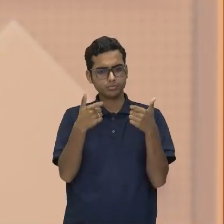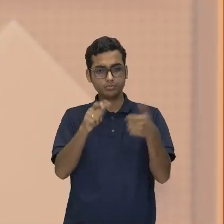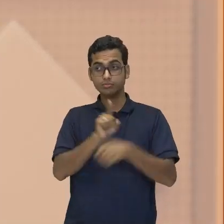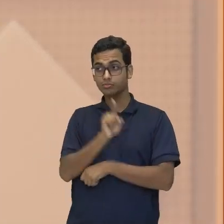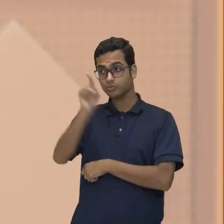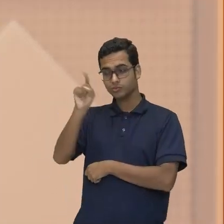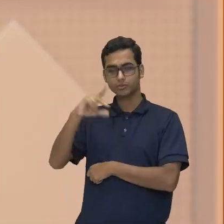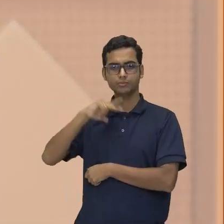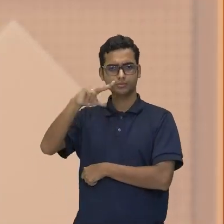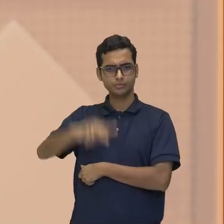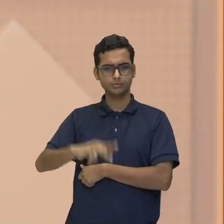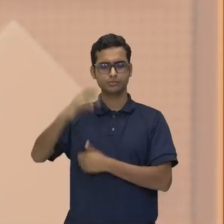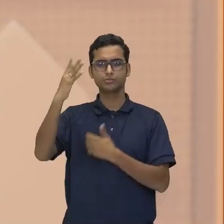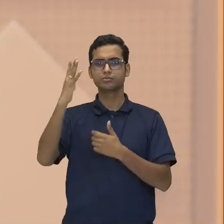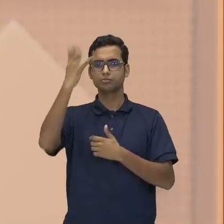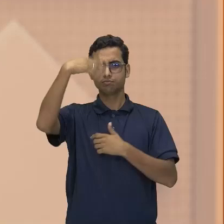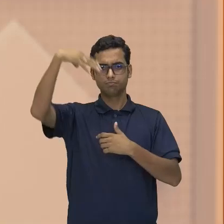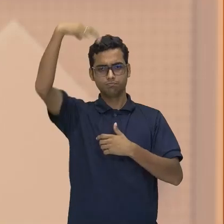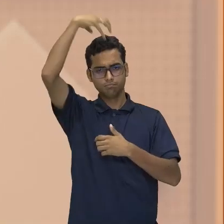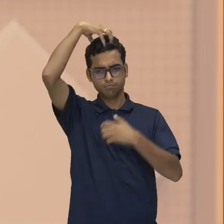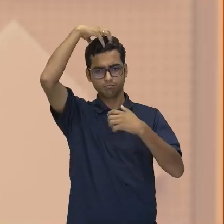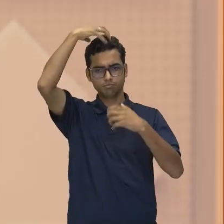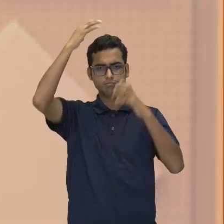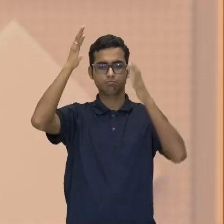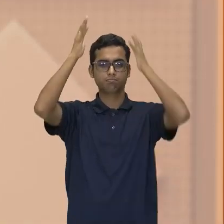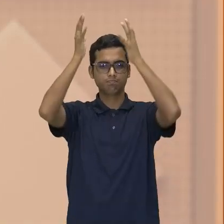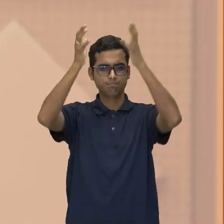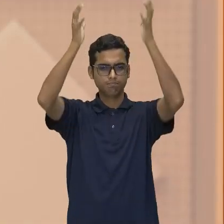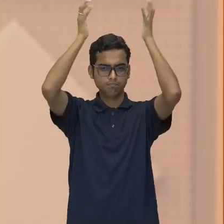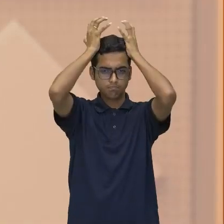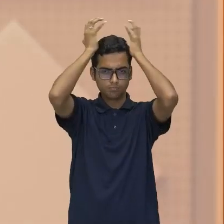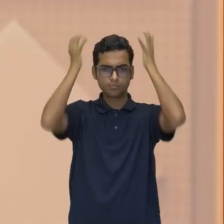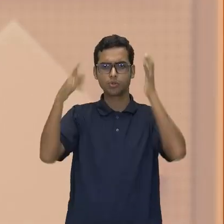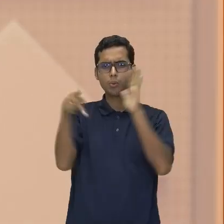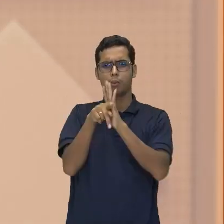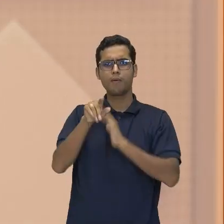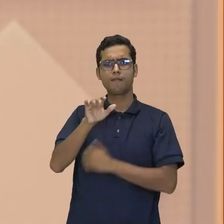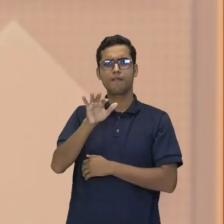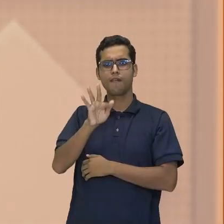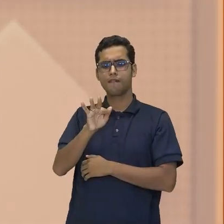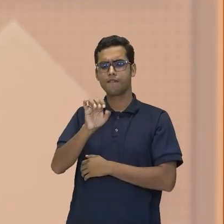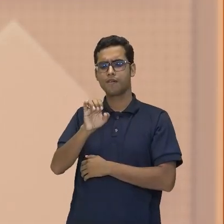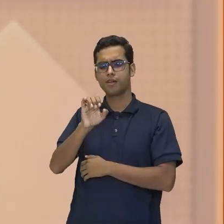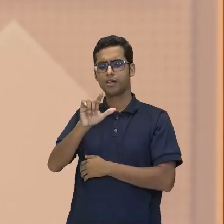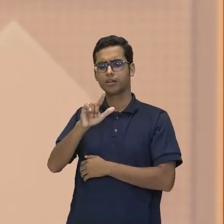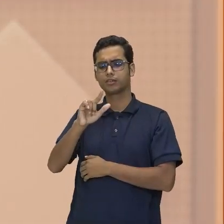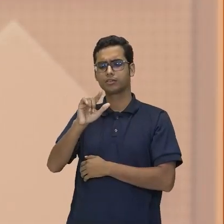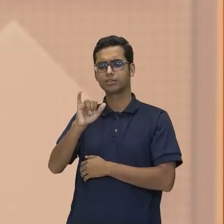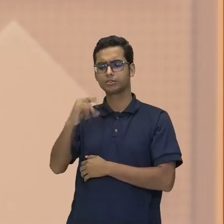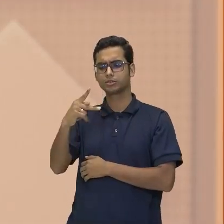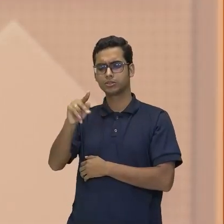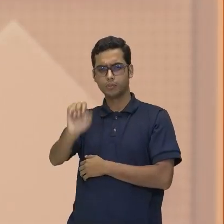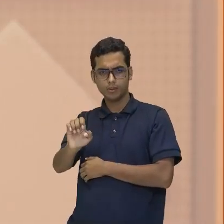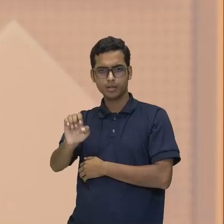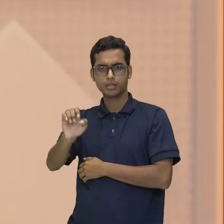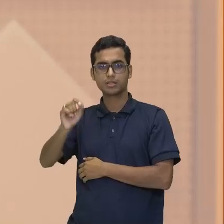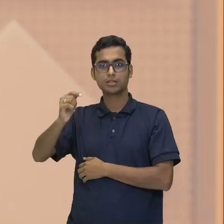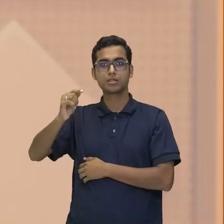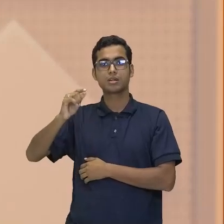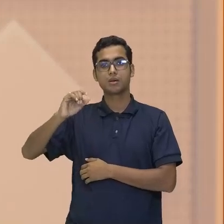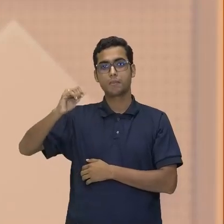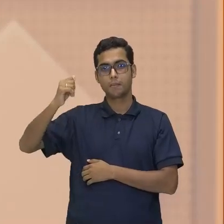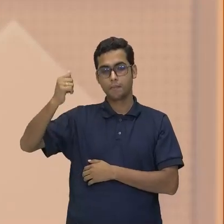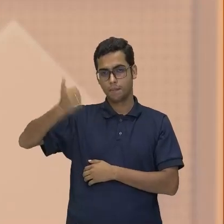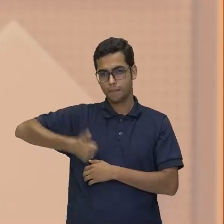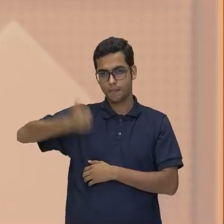ali à coroação de Filipe II da Espanha, que vai se tornar Filipe I de